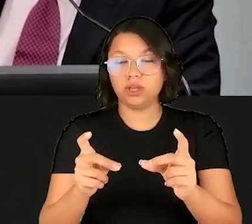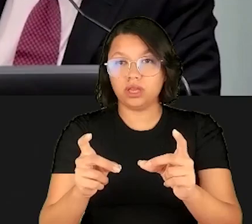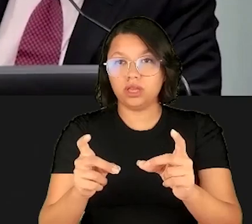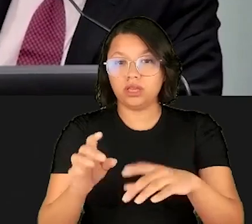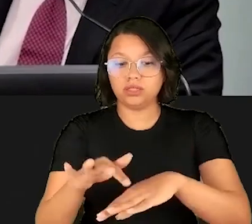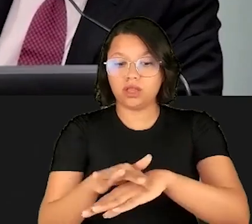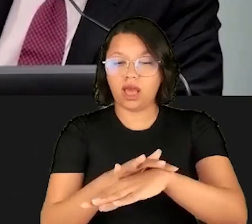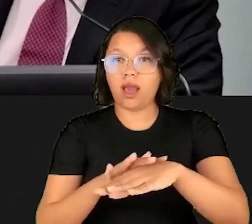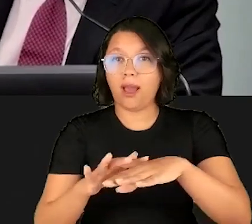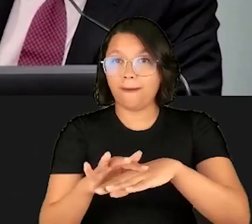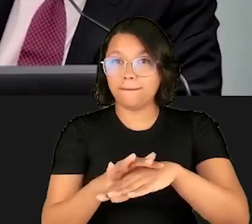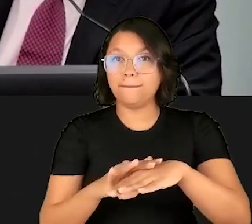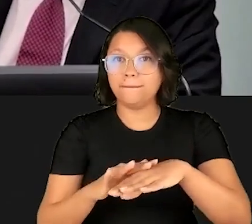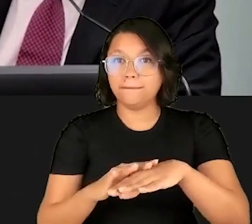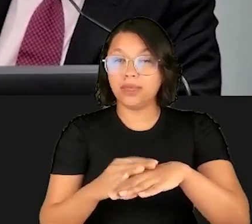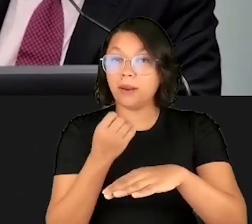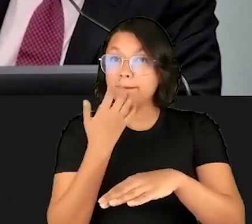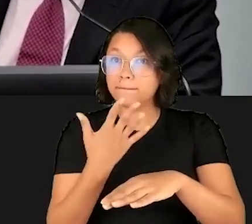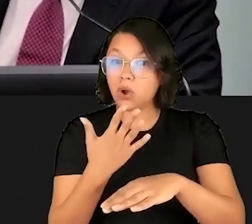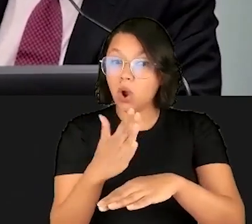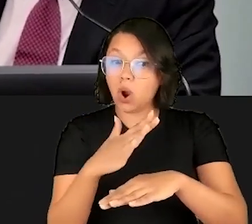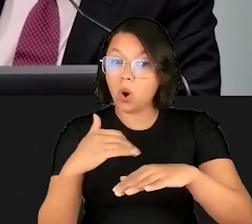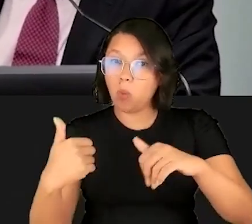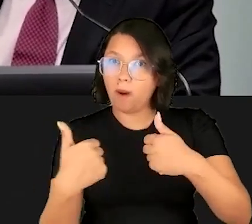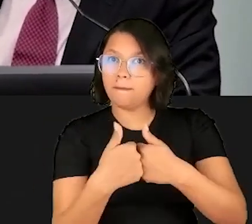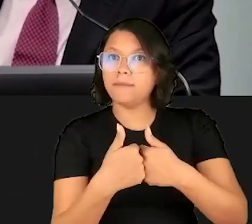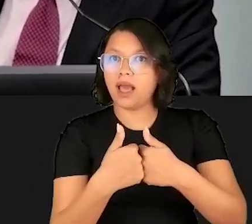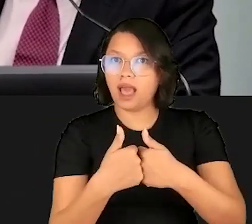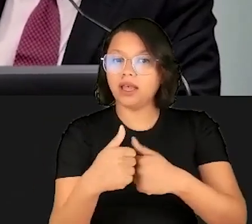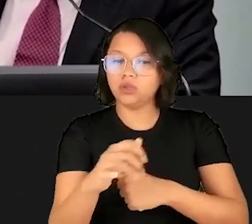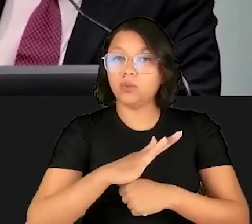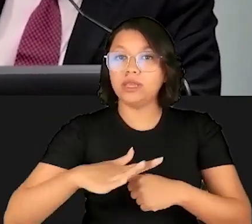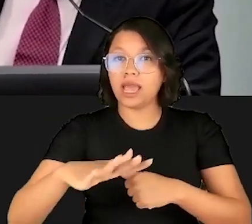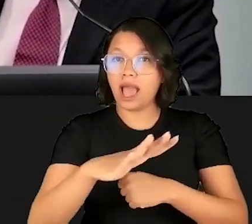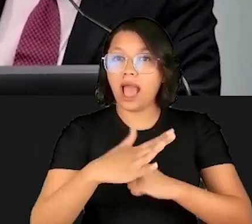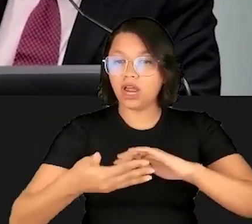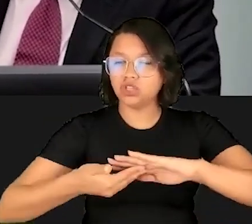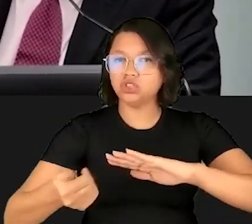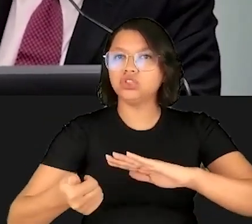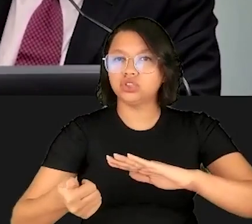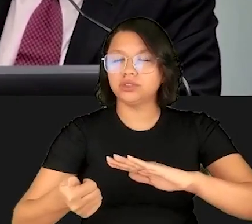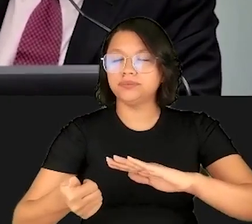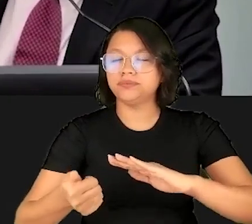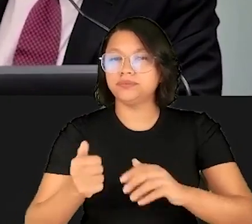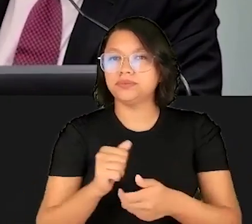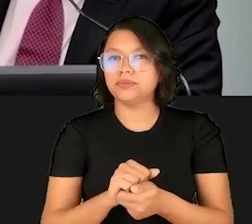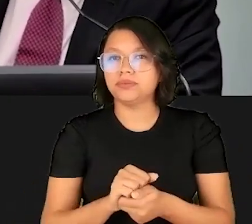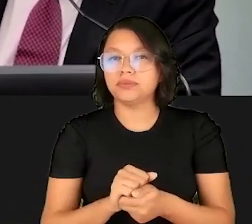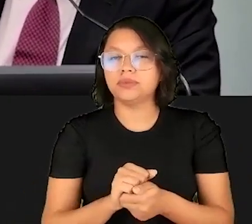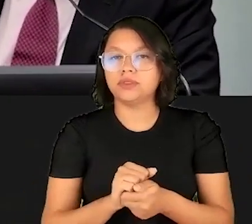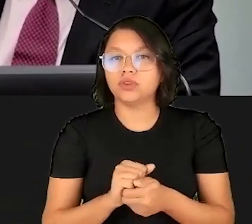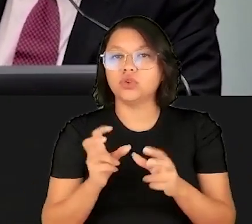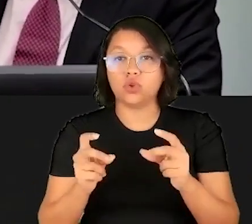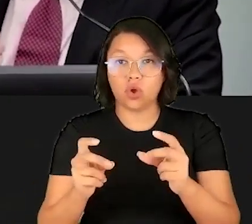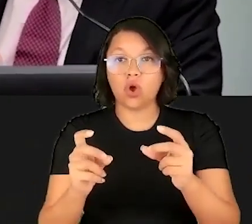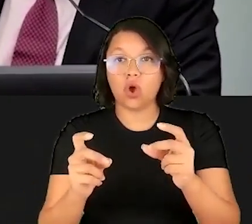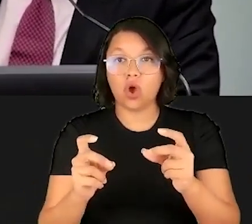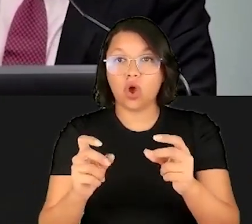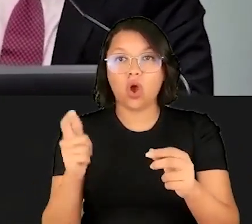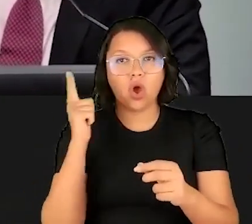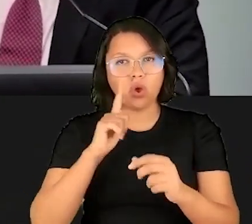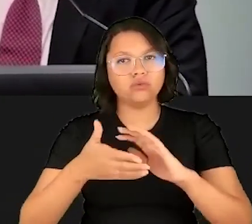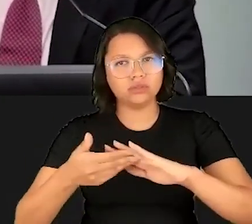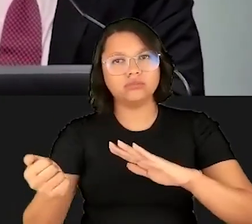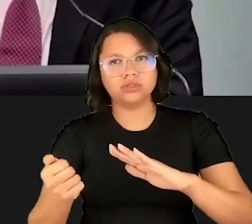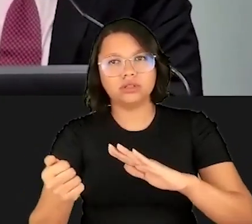sadios ao redor e toda a área de drenagem, onde as células do câncer que saíram do tumor possam estar indo, nós vamos curar pacientes. E ele